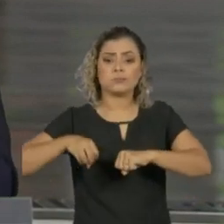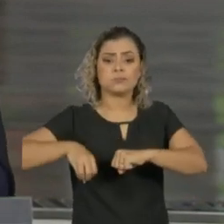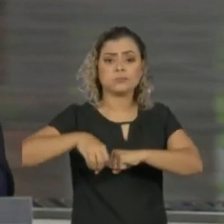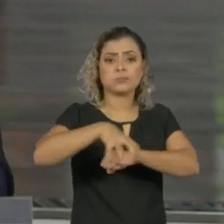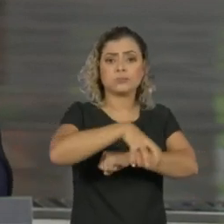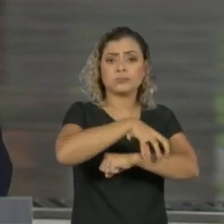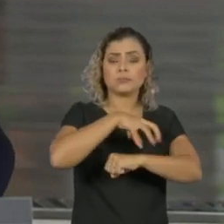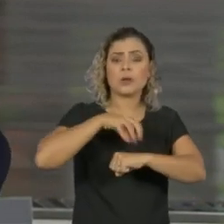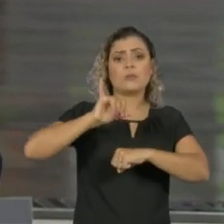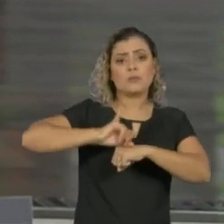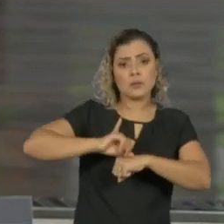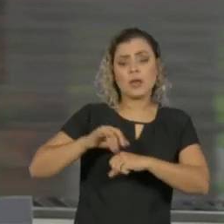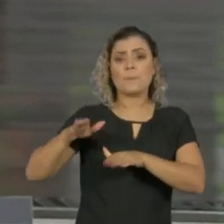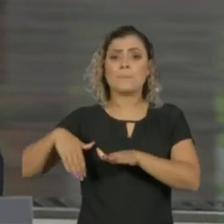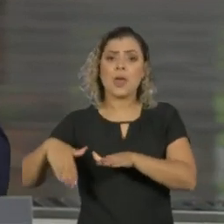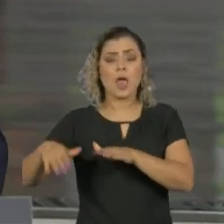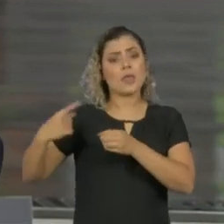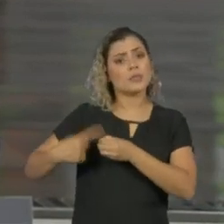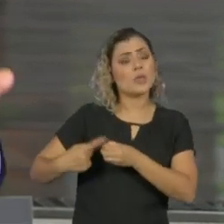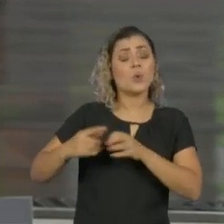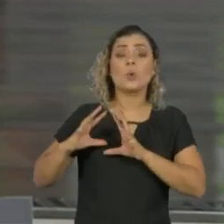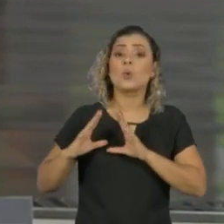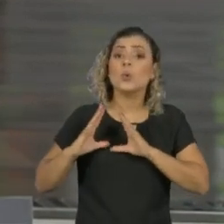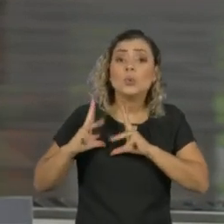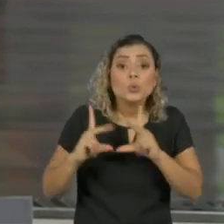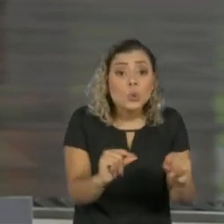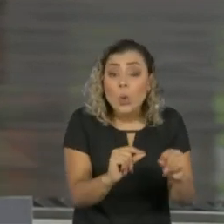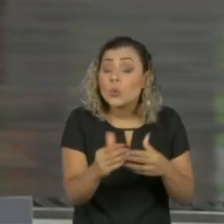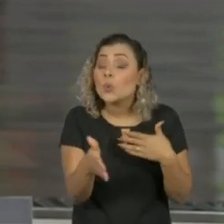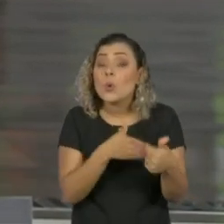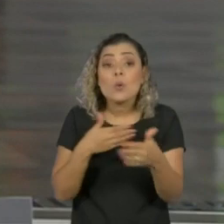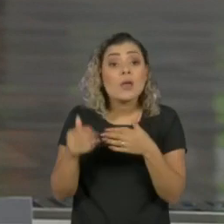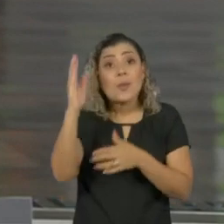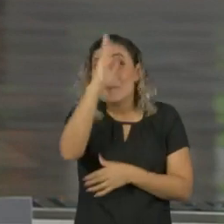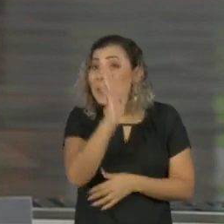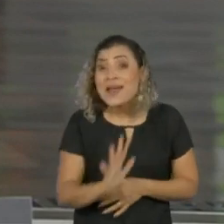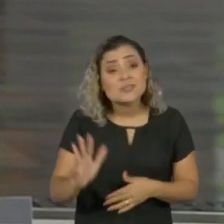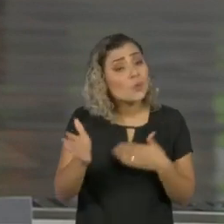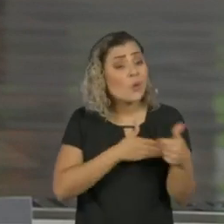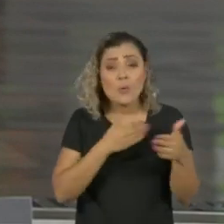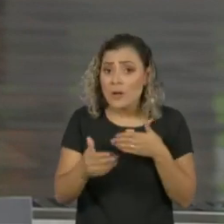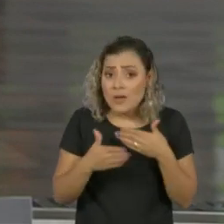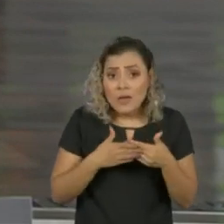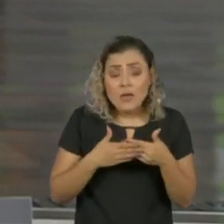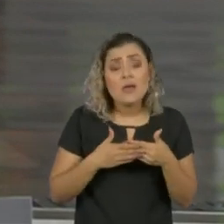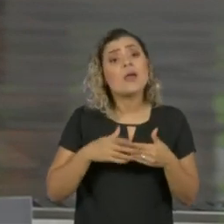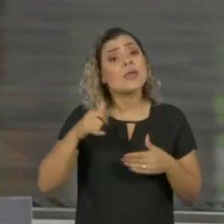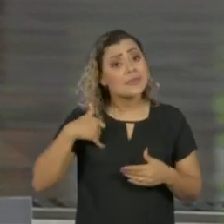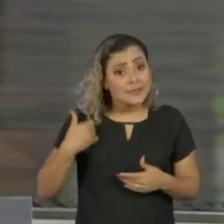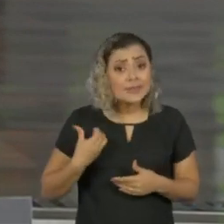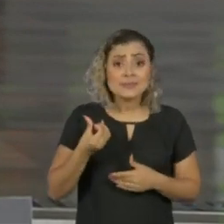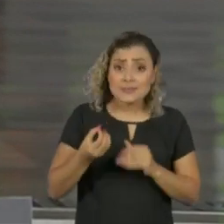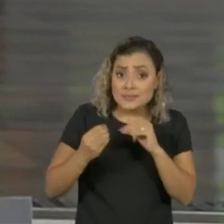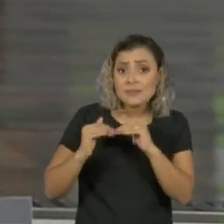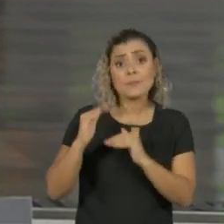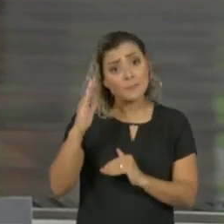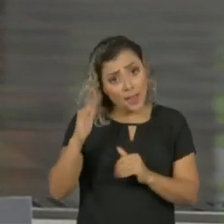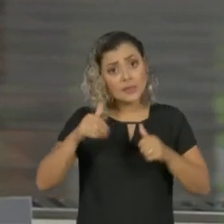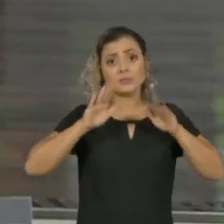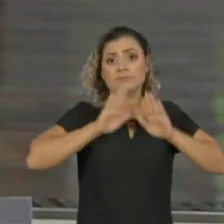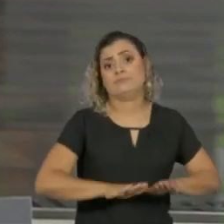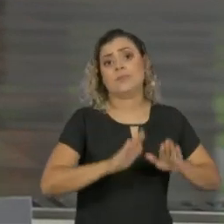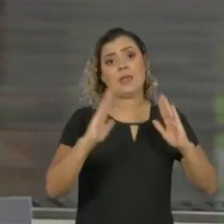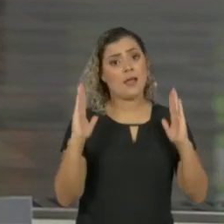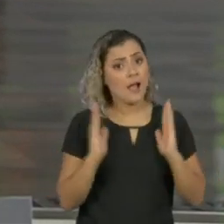metropolitana, no litoral ou no interior, e ouso dizer em qualquer parte do país. Repito, pessoas com mais de 60 anos